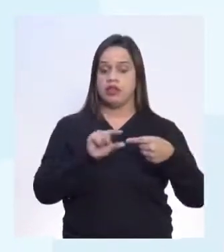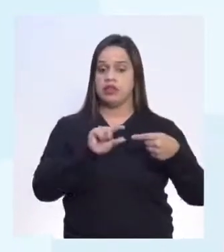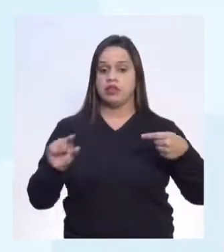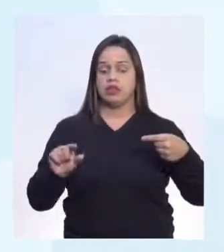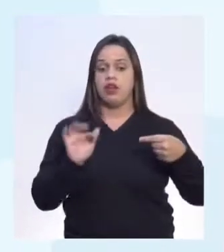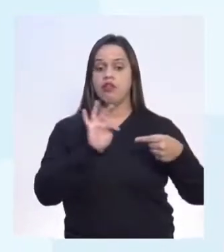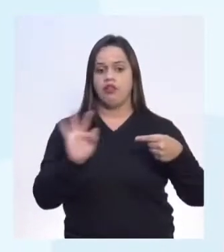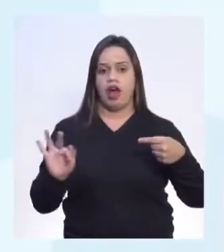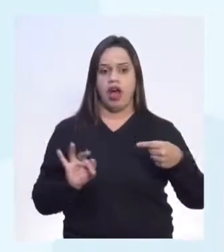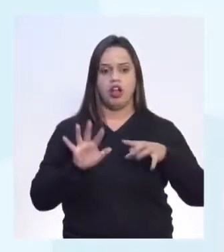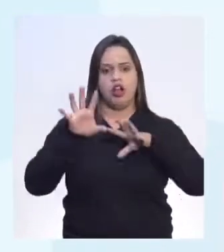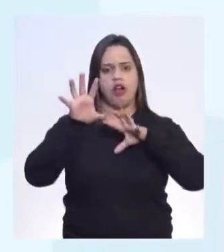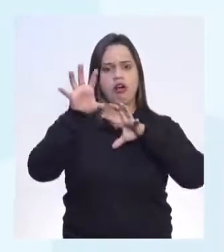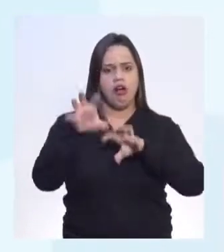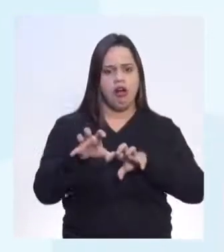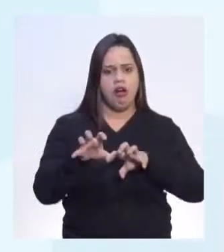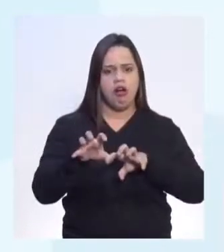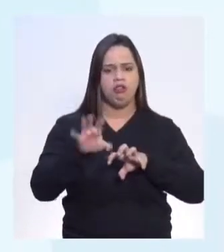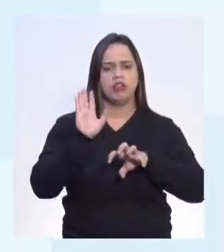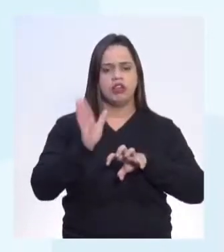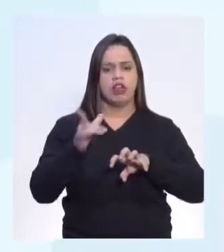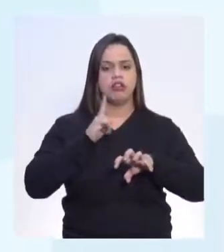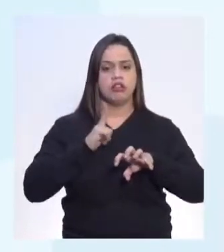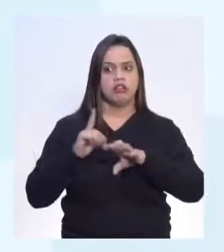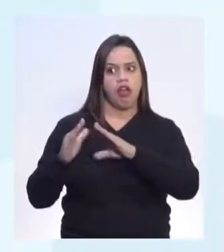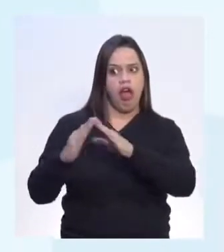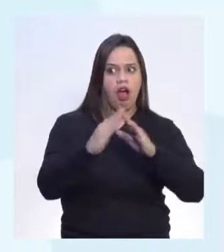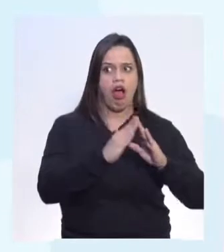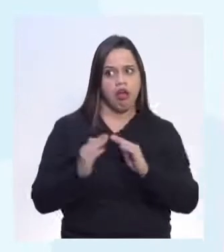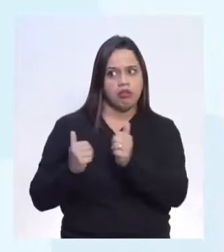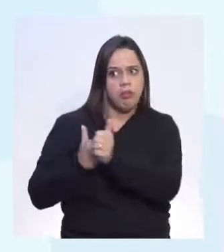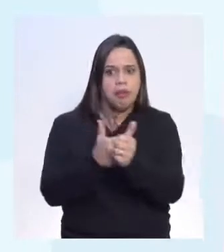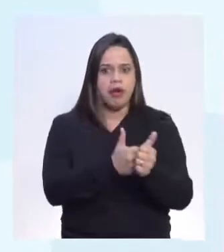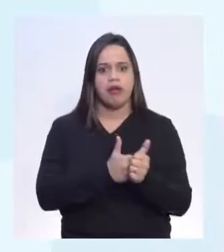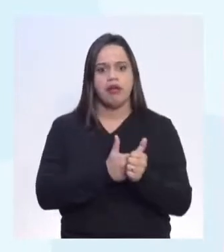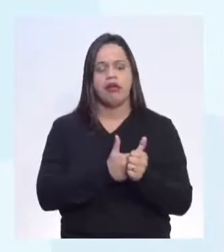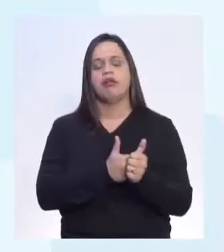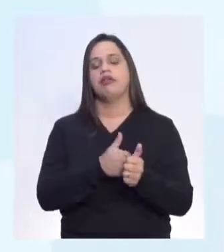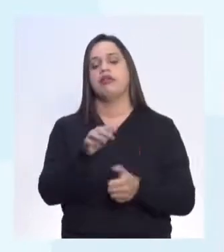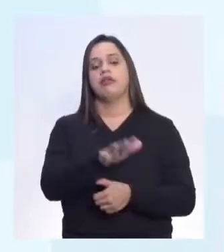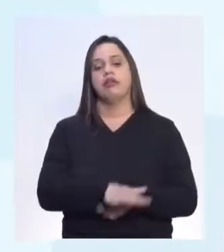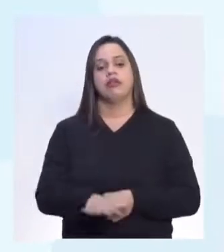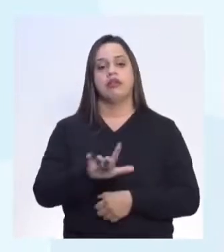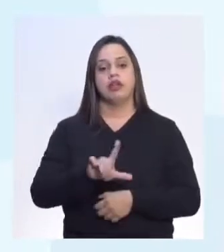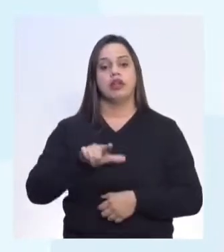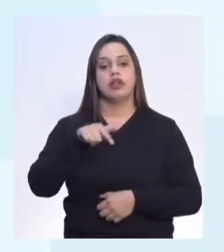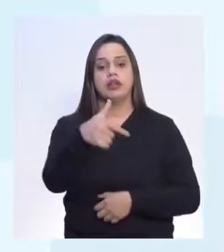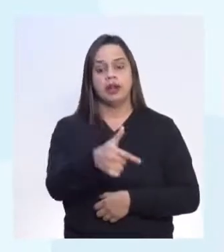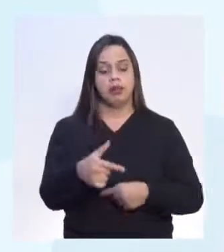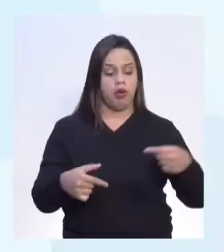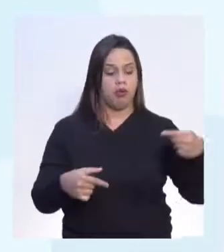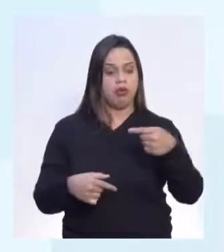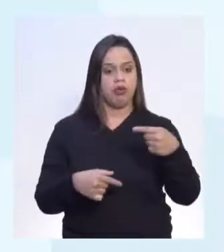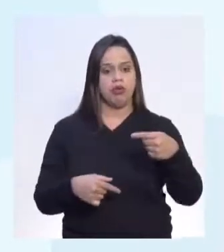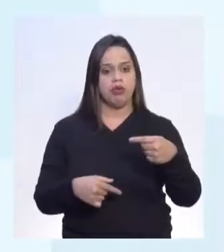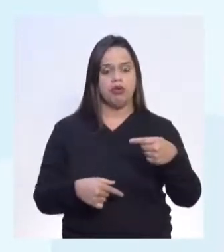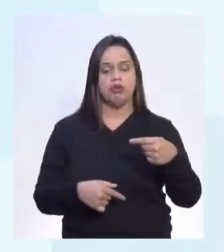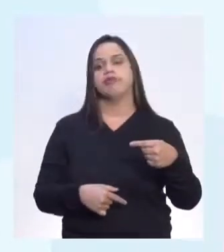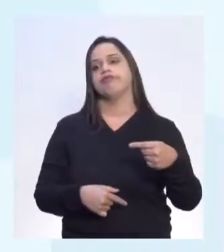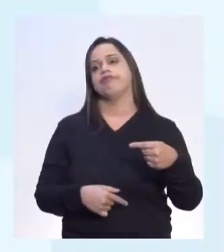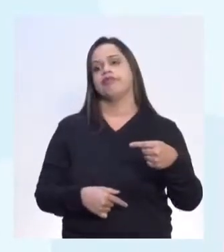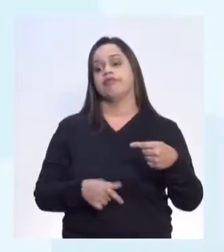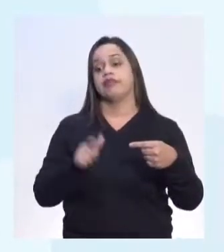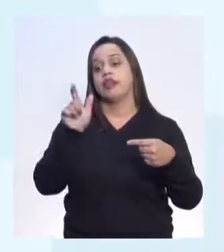O monstro deve ter seus aposentos por aqui. E logo depois, uma travessão escrito,